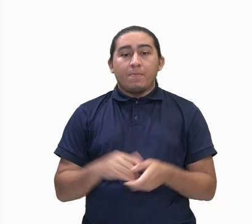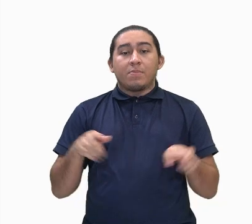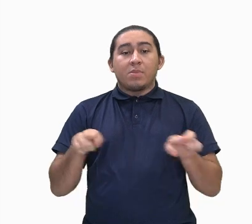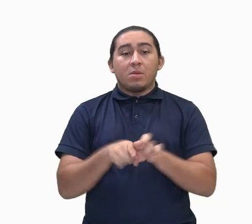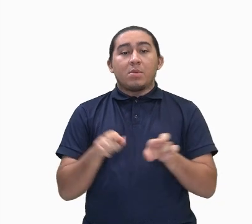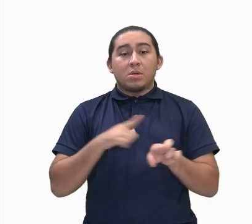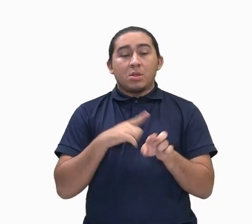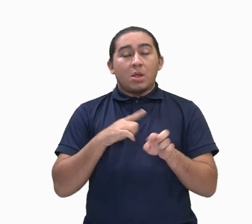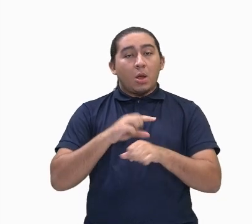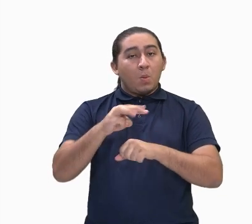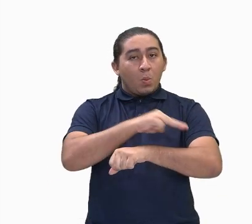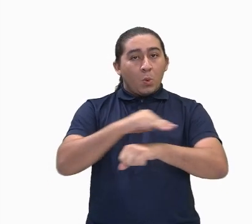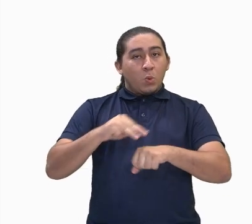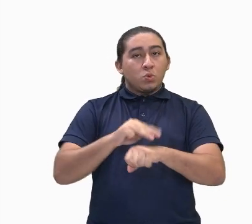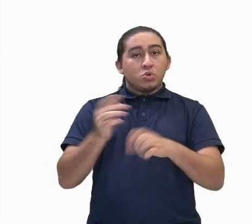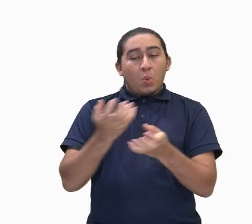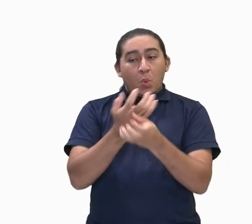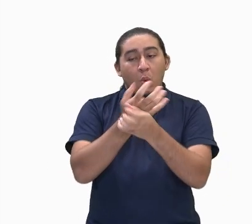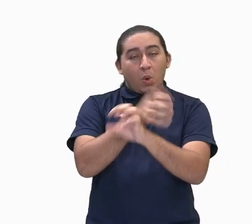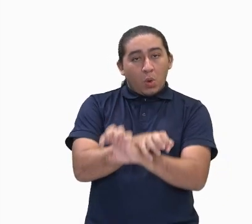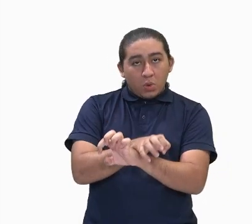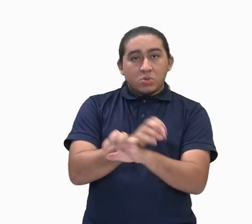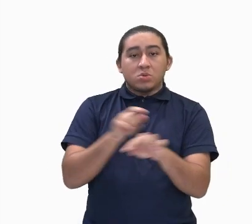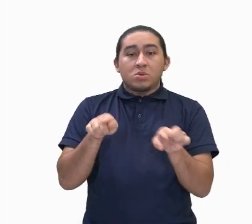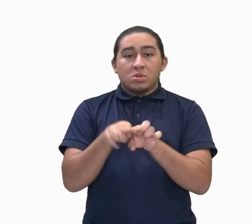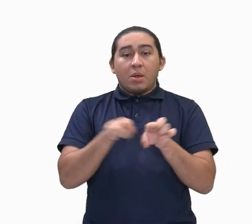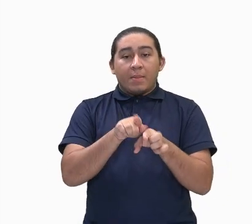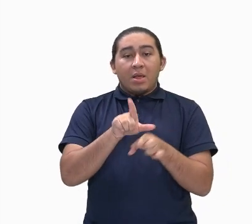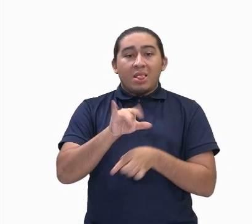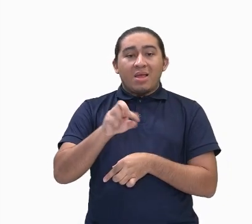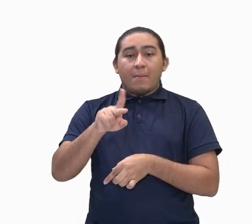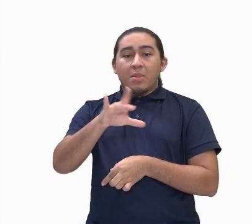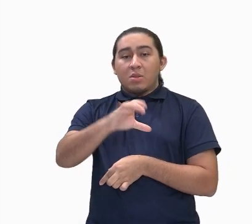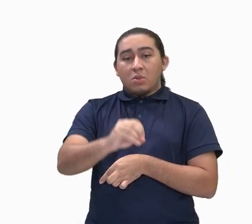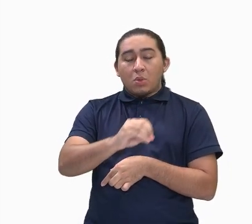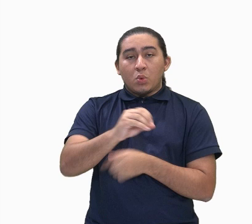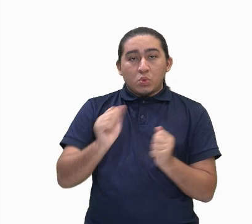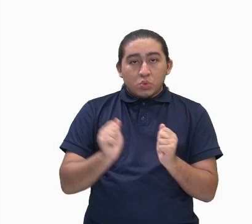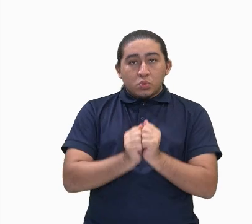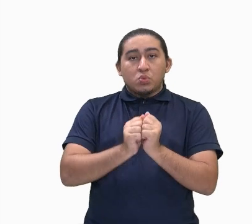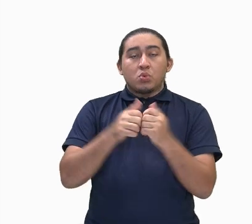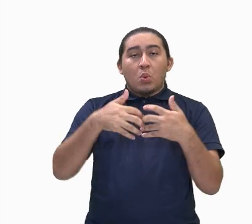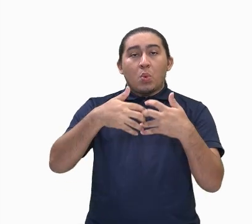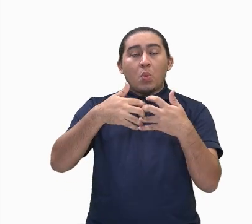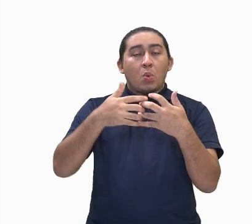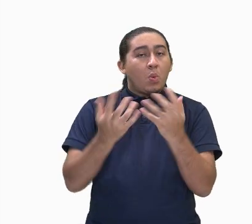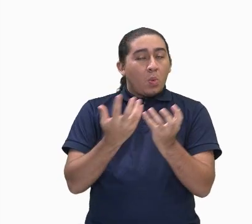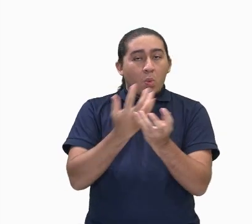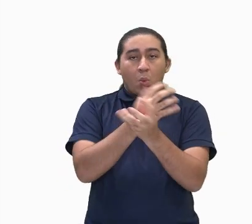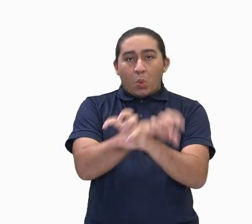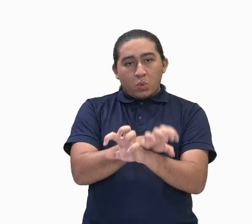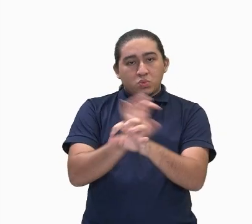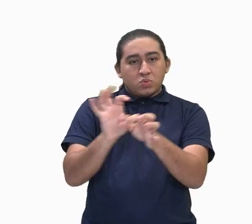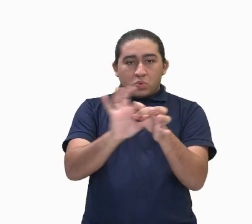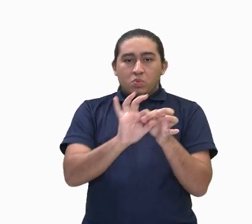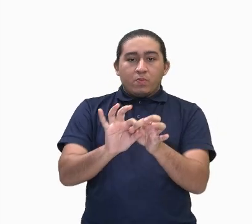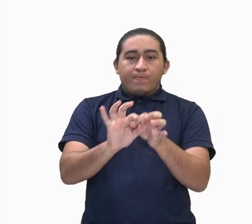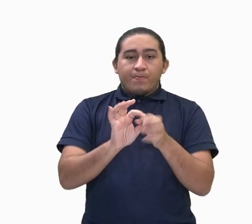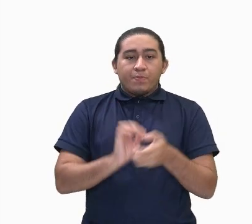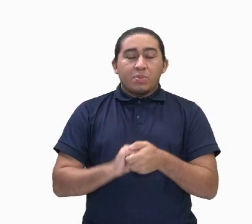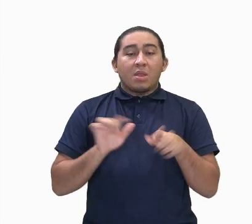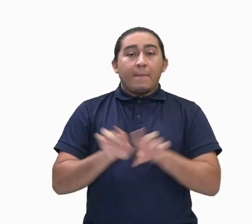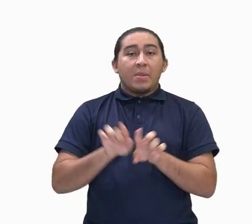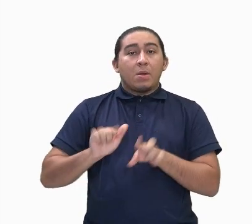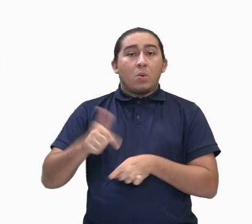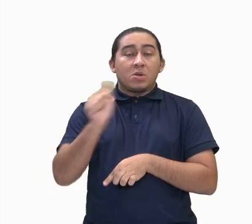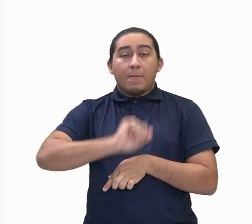os músculos e os ossos, e também nos ligamentos, unindo os ossos entre si. Na próxima imagem a gente vai conseguir entender um pouco